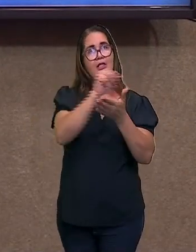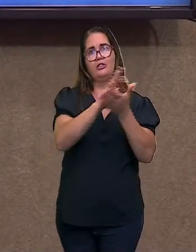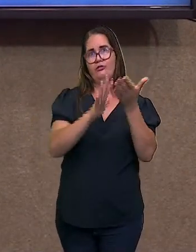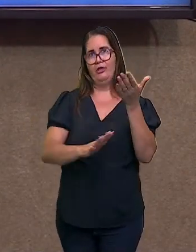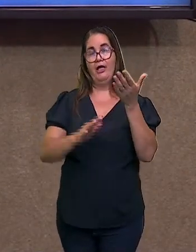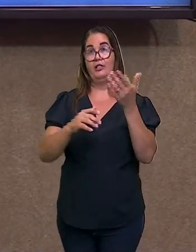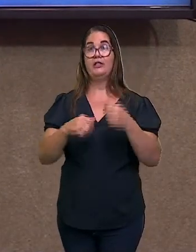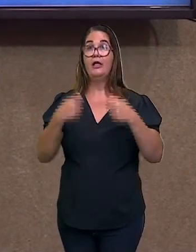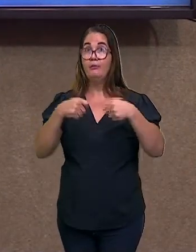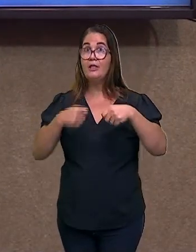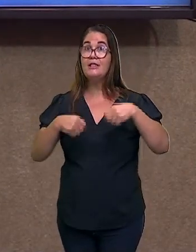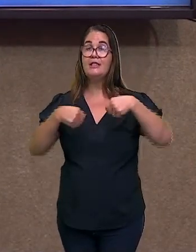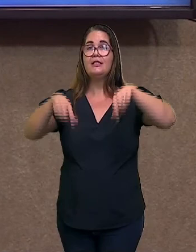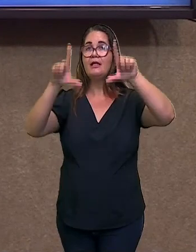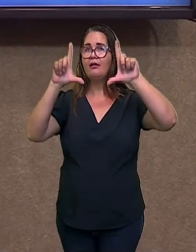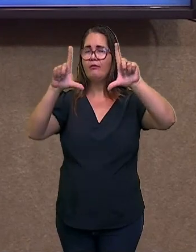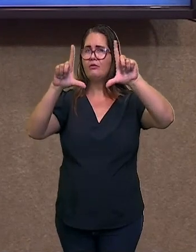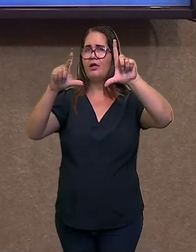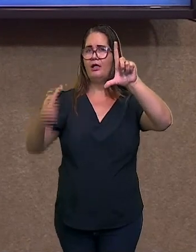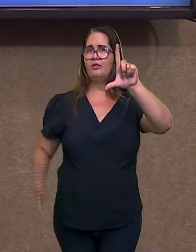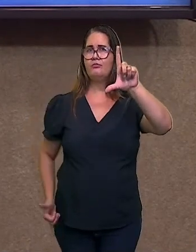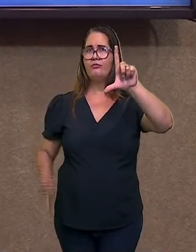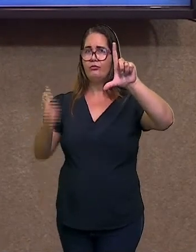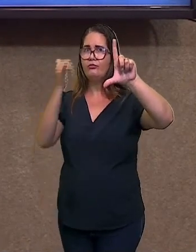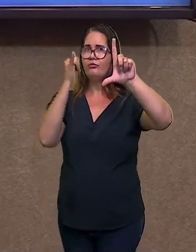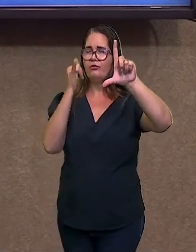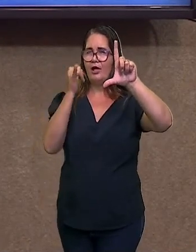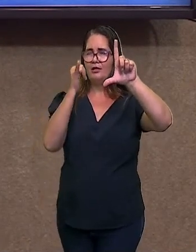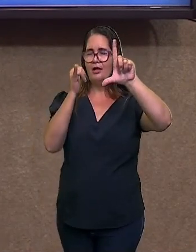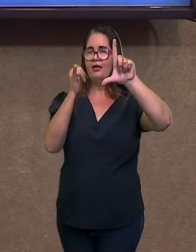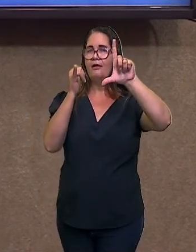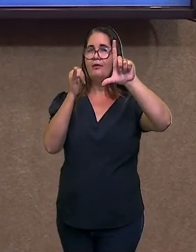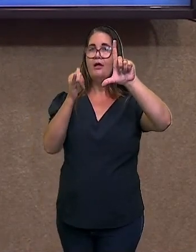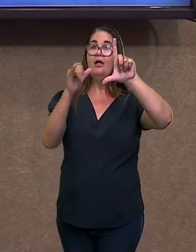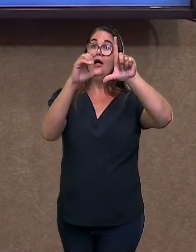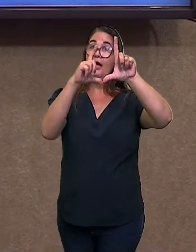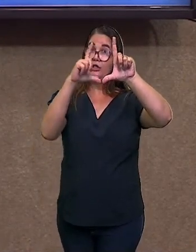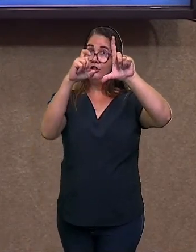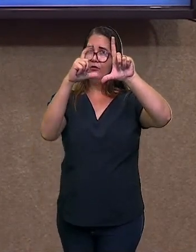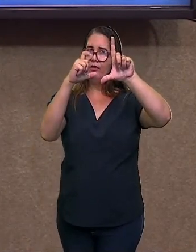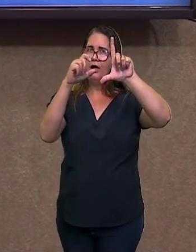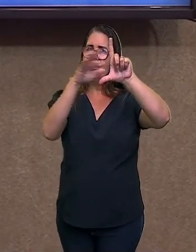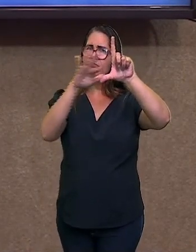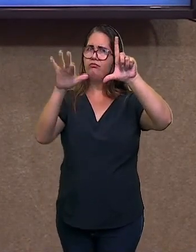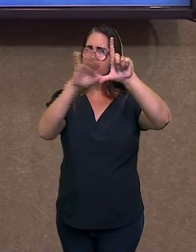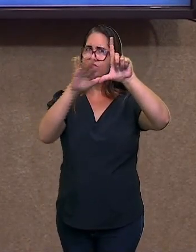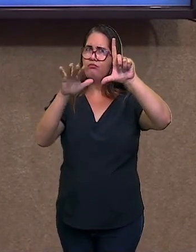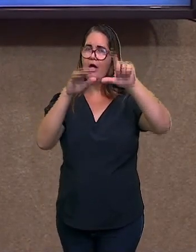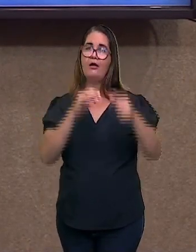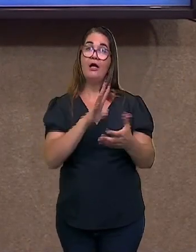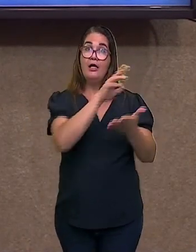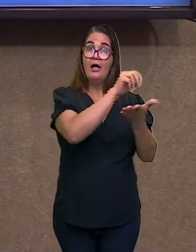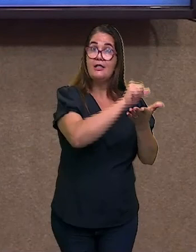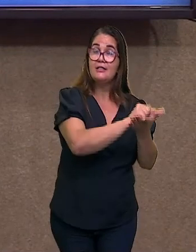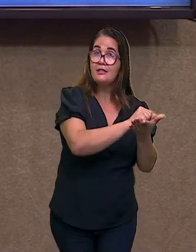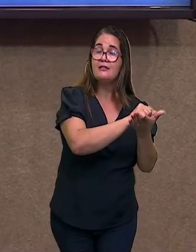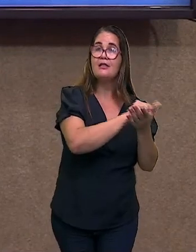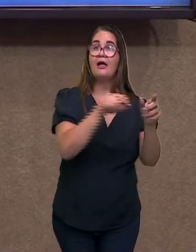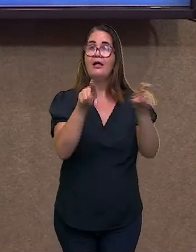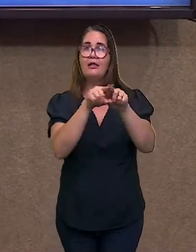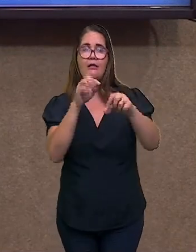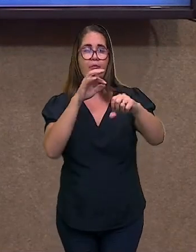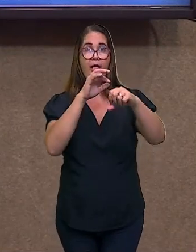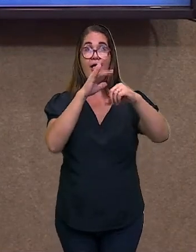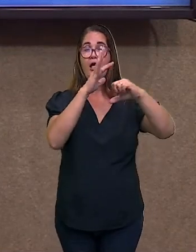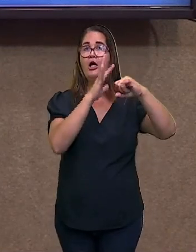vão apontar a câmera do celular para a imagem que aparece no canto da tela. Acessar as nossas redes sociais, não se esqueçam